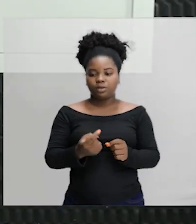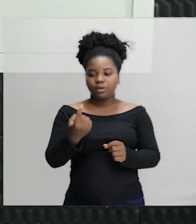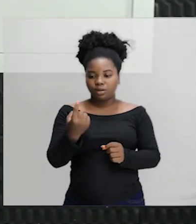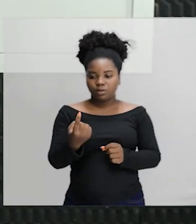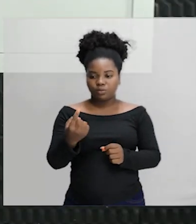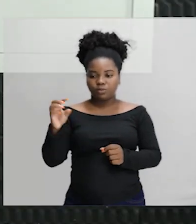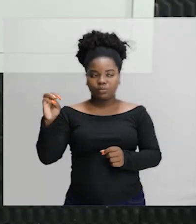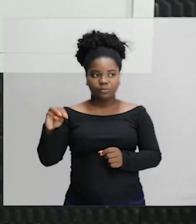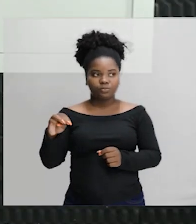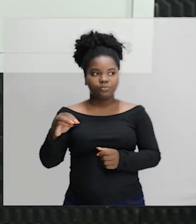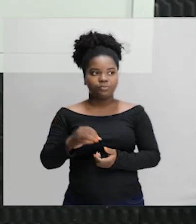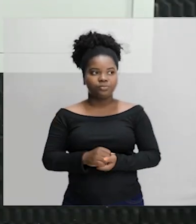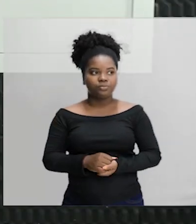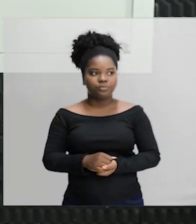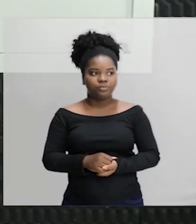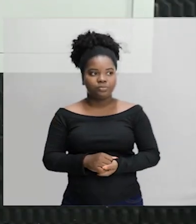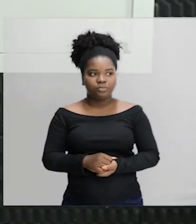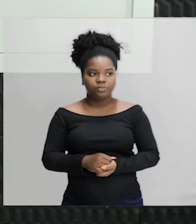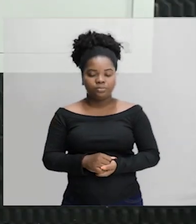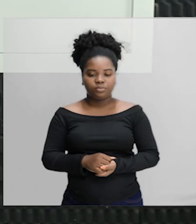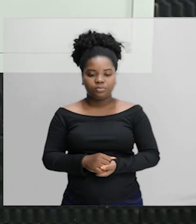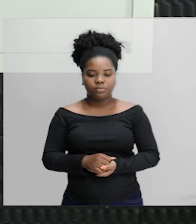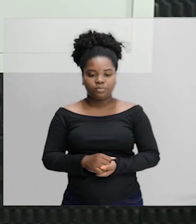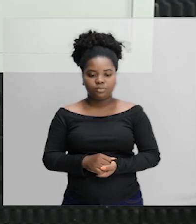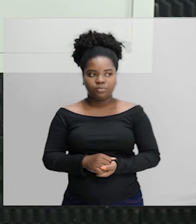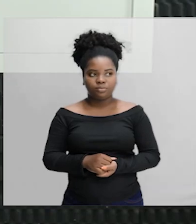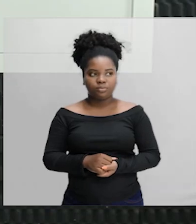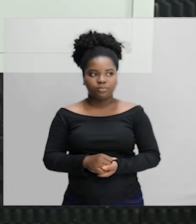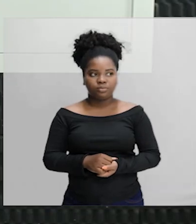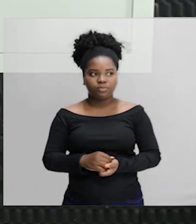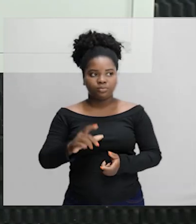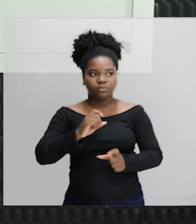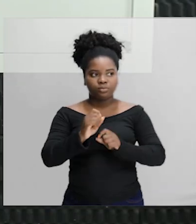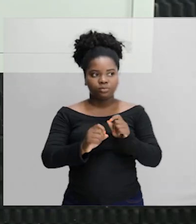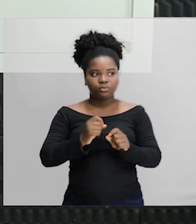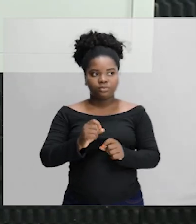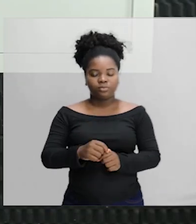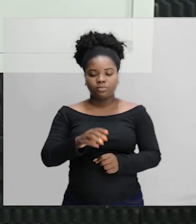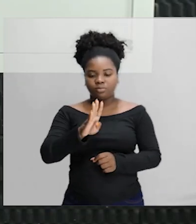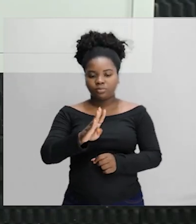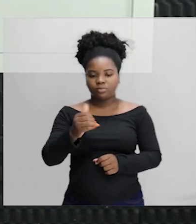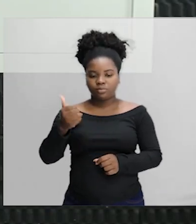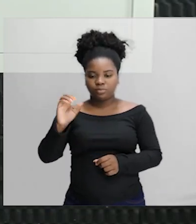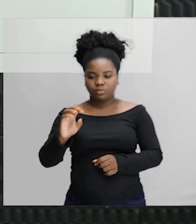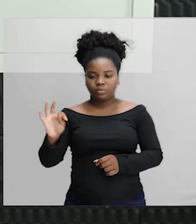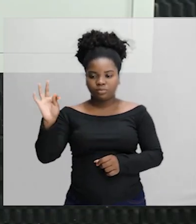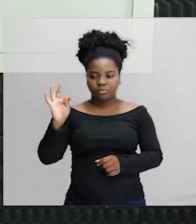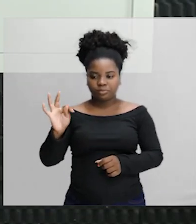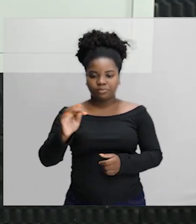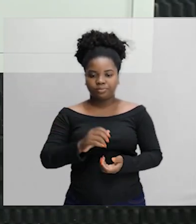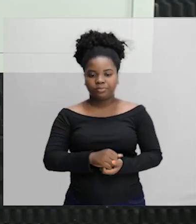mergulhado perpendicularmente ao campo magnético de 10 teslas, né?